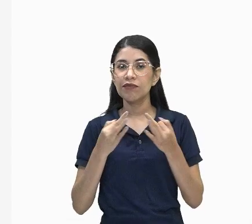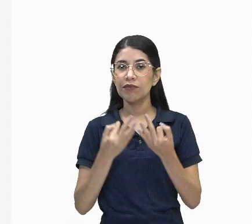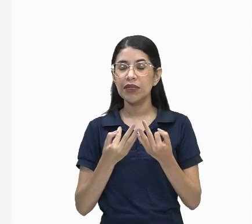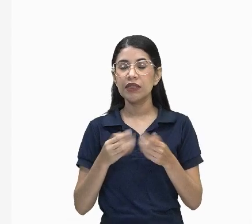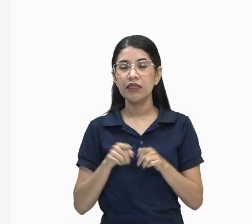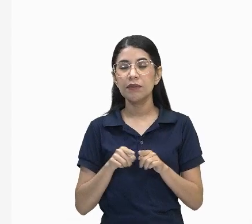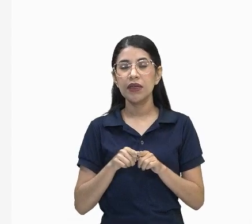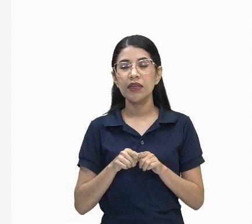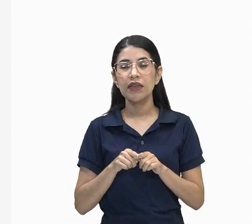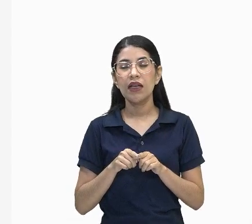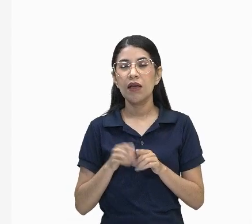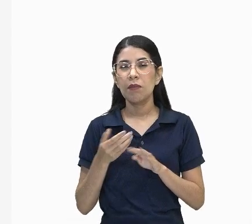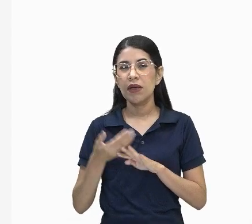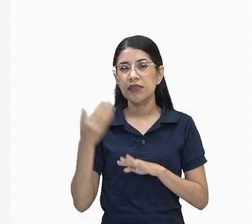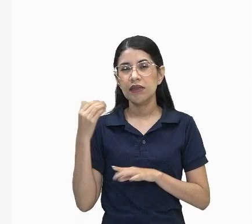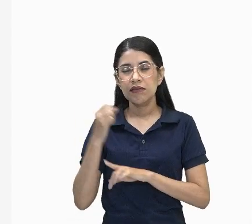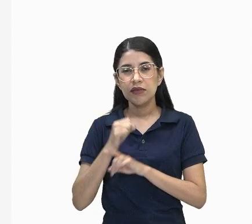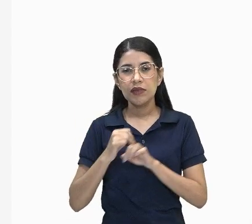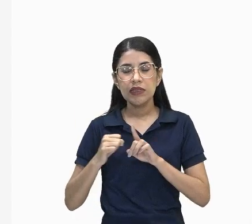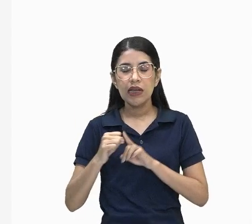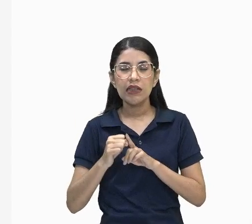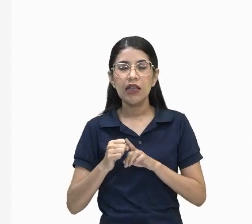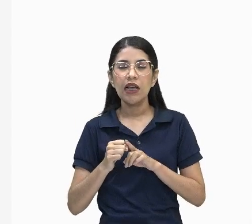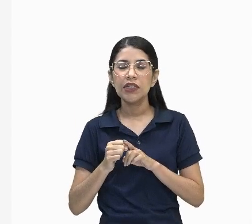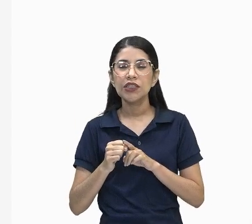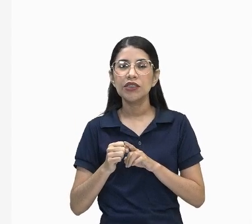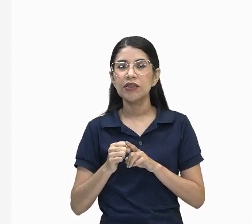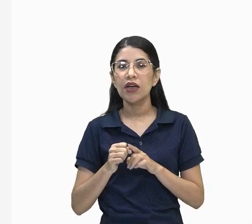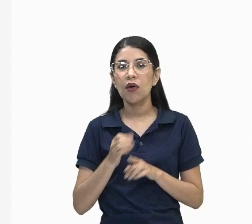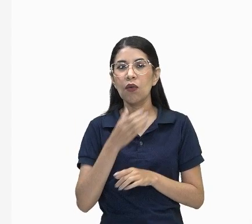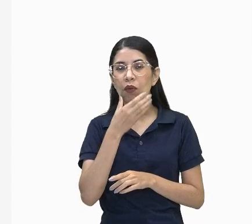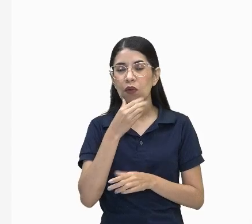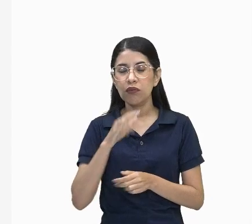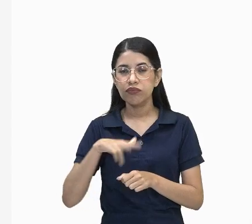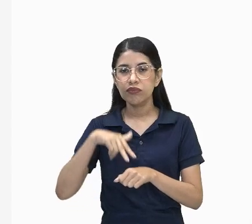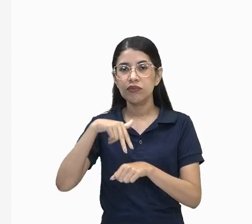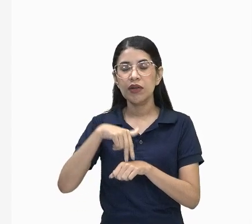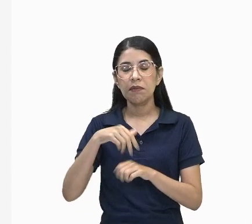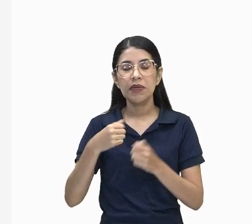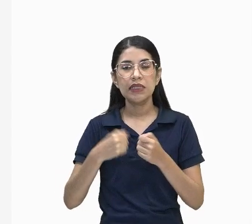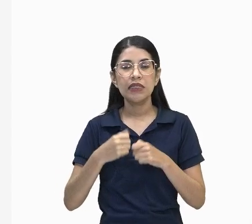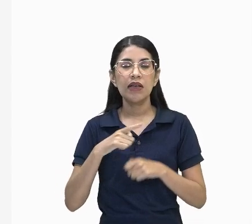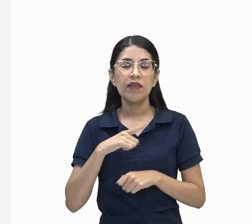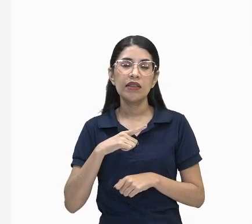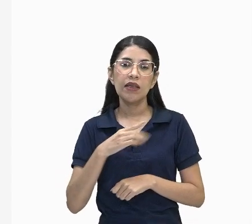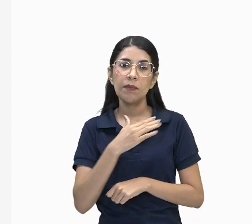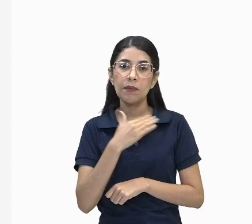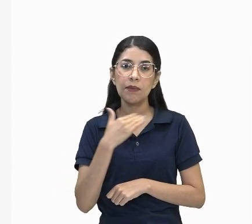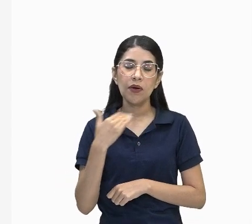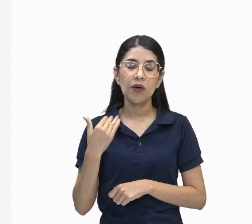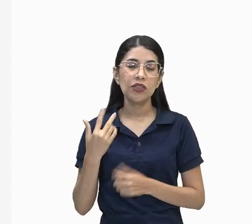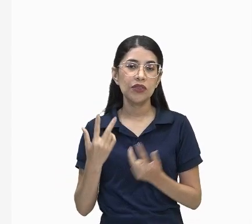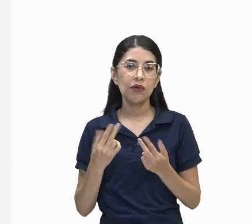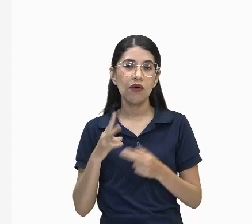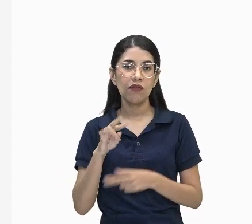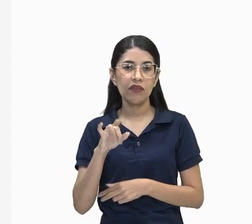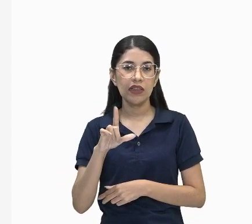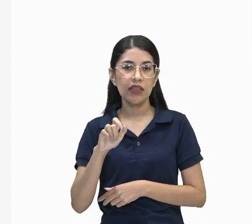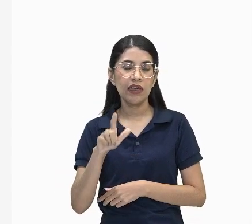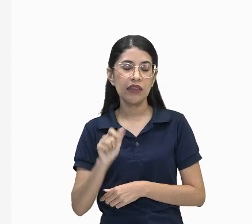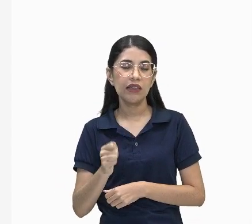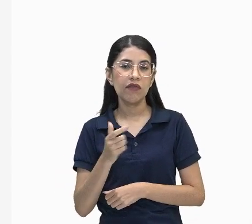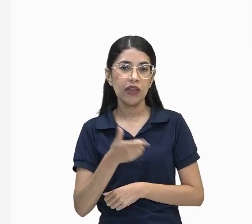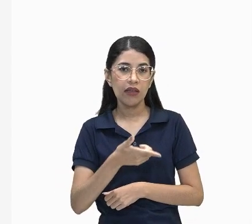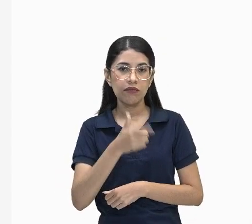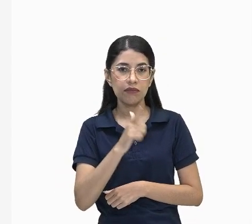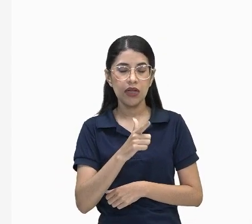sociedade patriarcal, né? Merecia ser lavado com sangue mesmo, como o Vilela fez, né? Matando os dois.